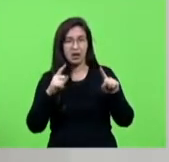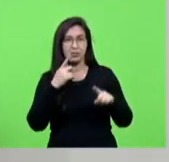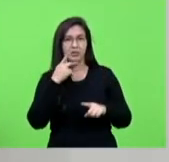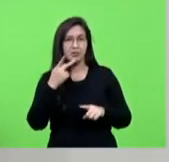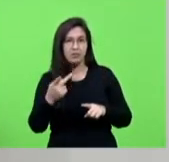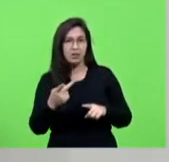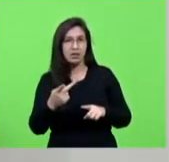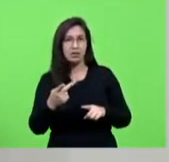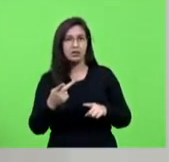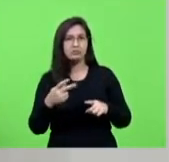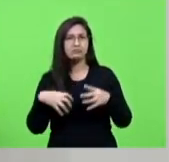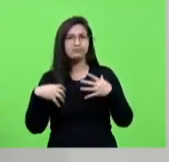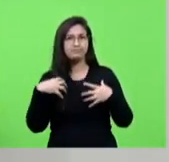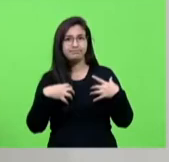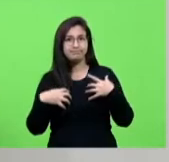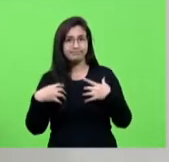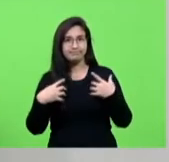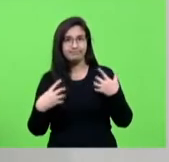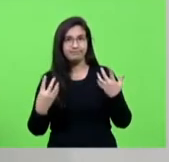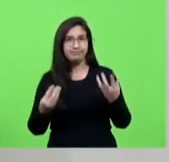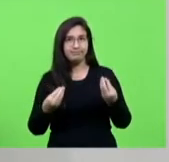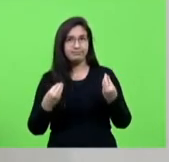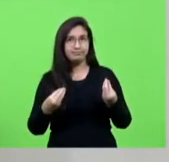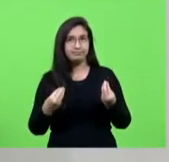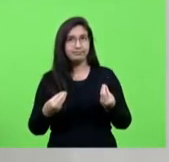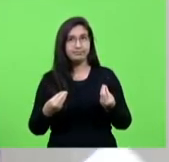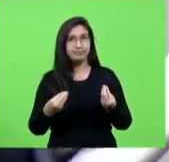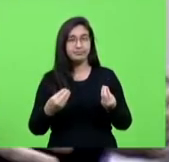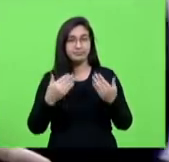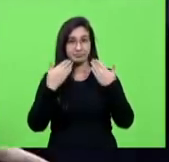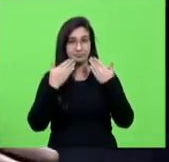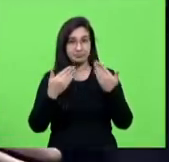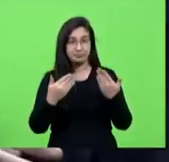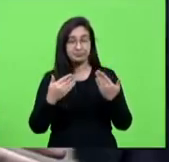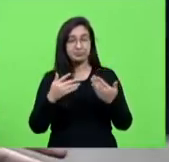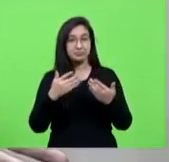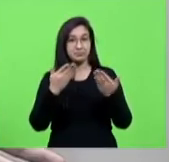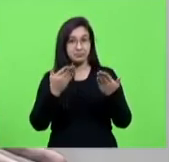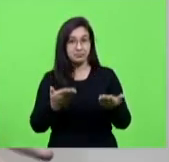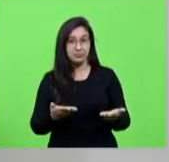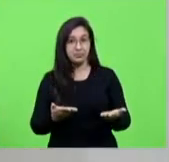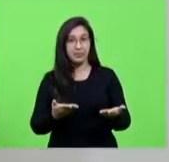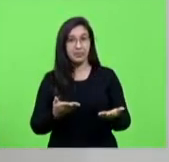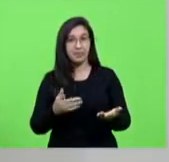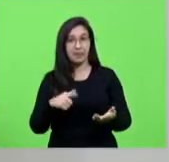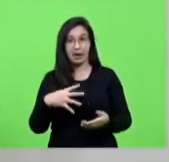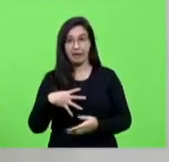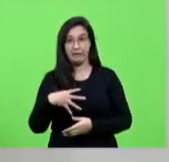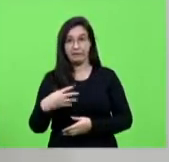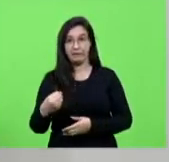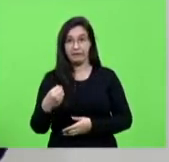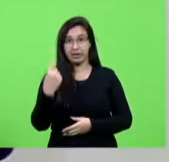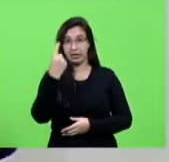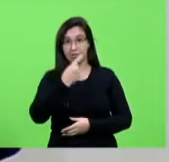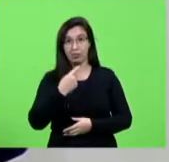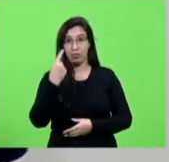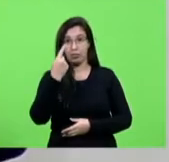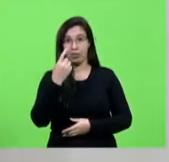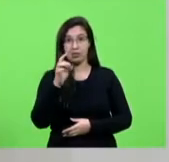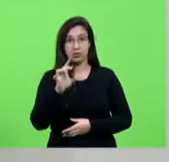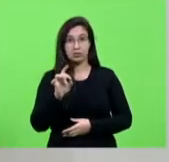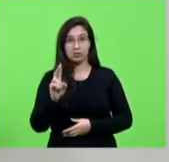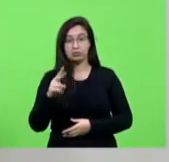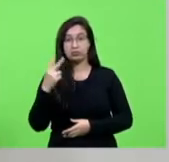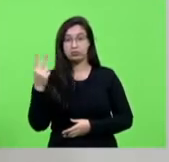seu desespero aqui no meu gabinete, uma das filhas é uma hora e uma outra é de